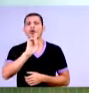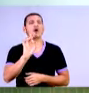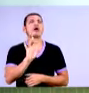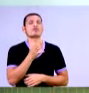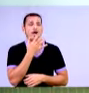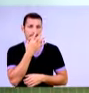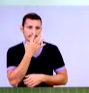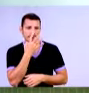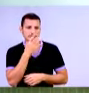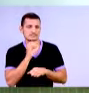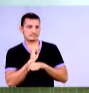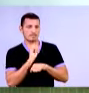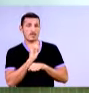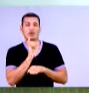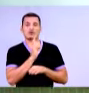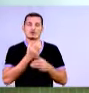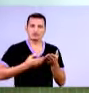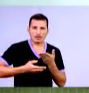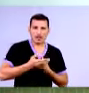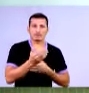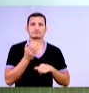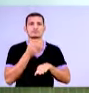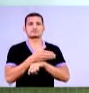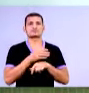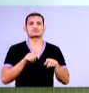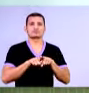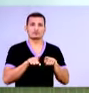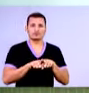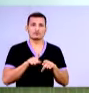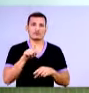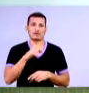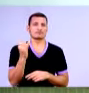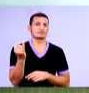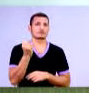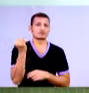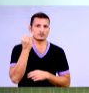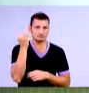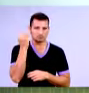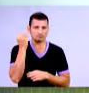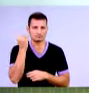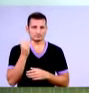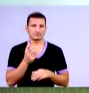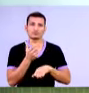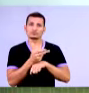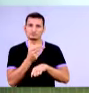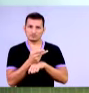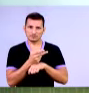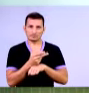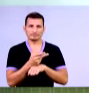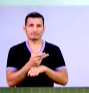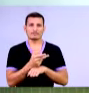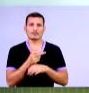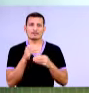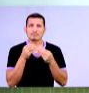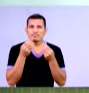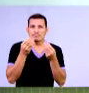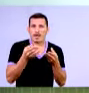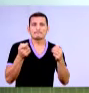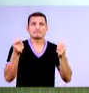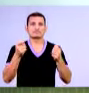apenas espera, mas ele interage, ele participa. Então isso é muito importante. Né? A multimídia ela te dá